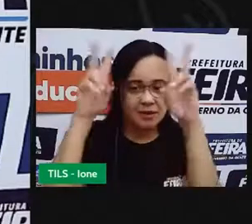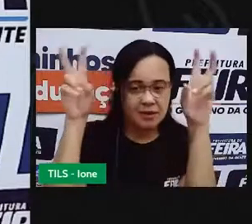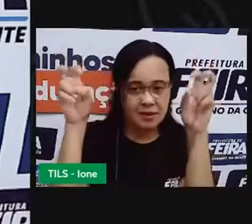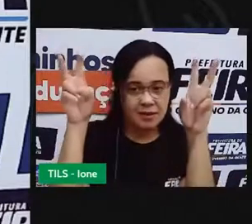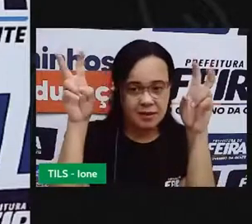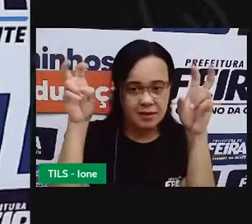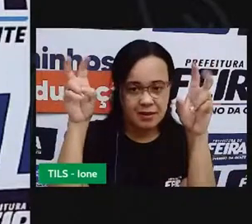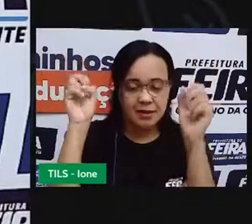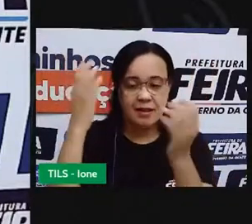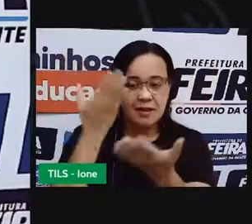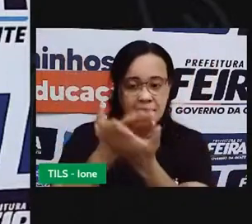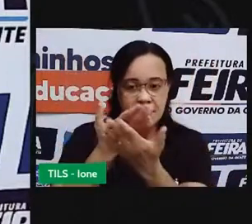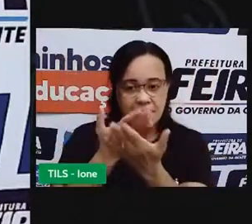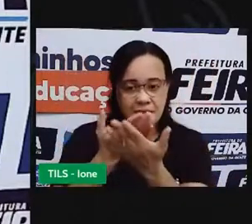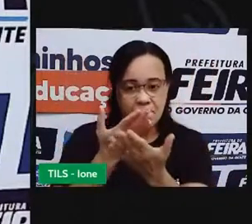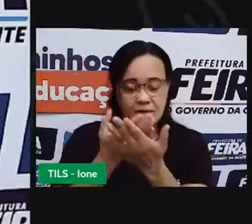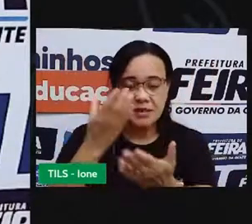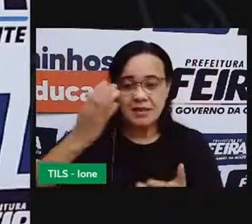Ciências Humanas.